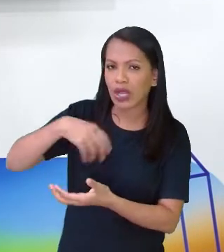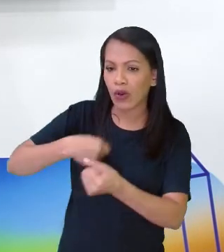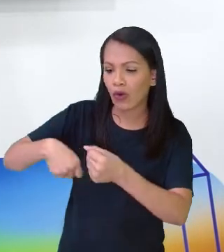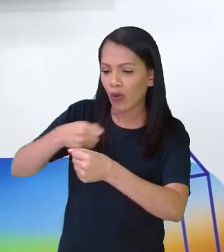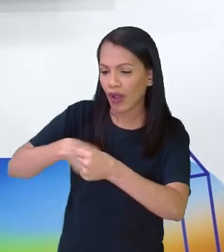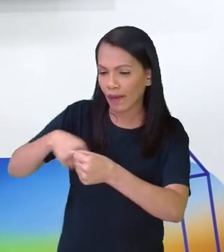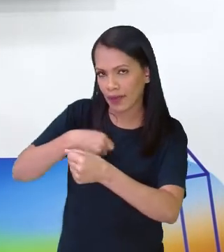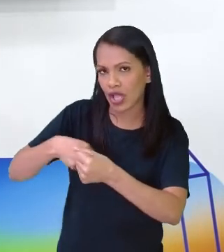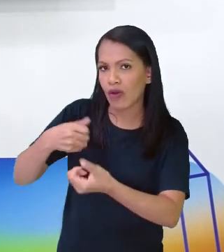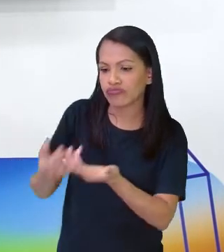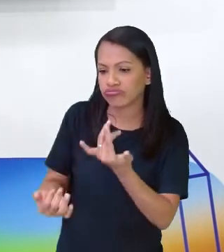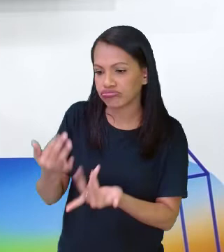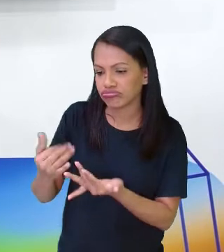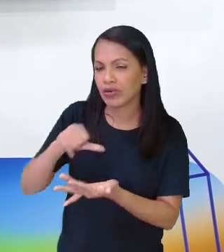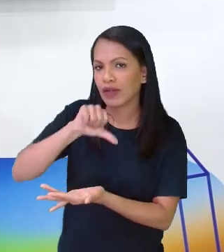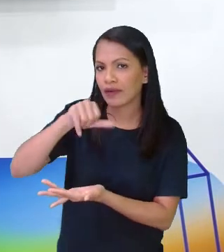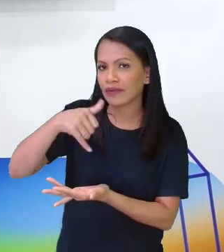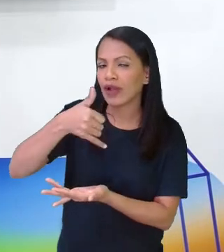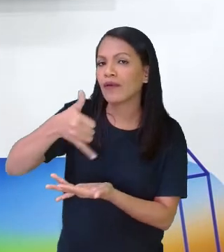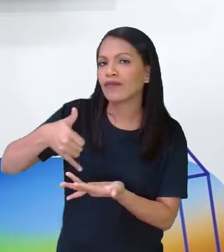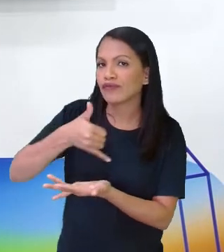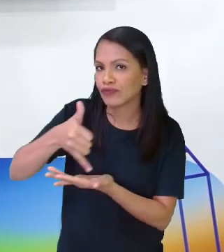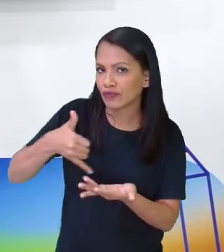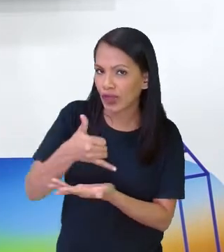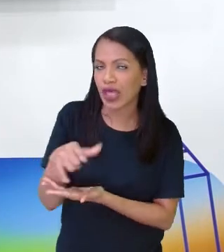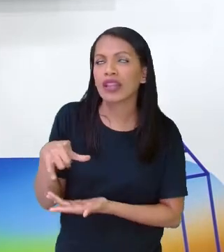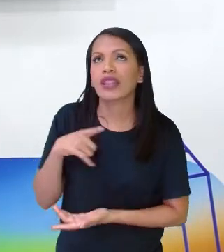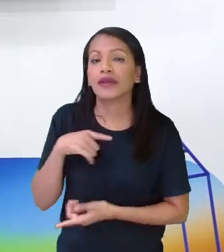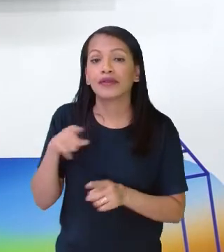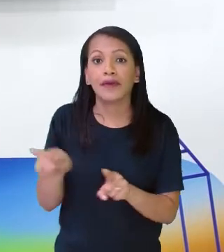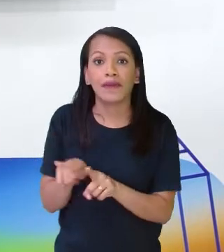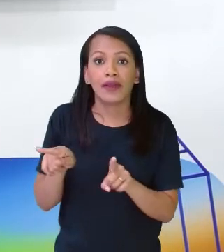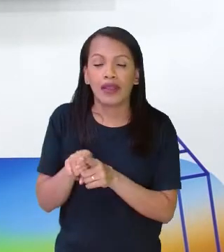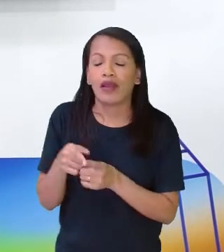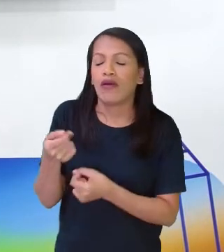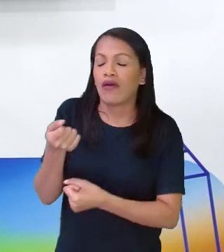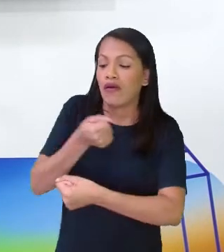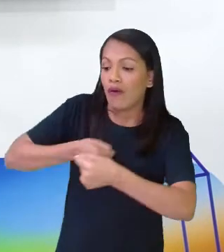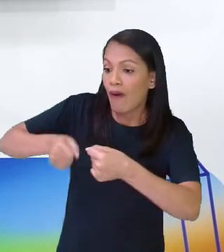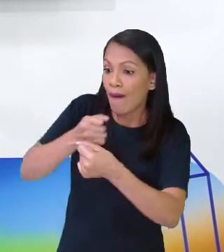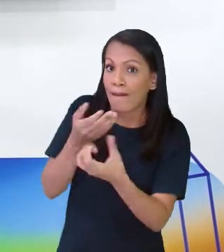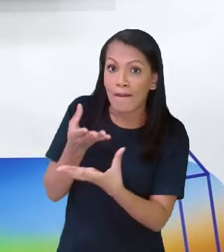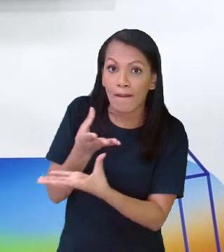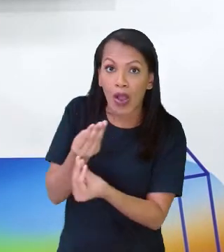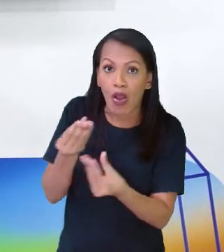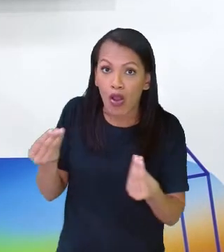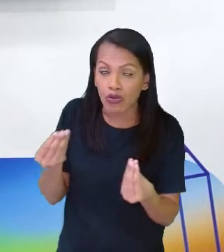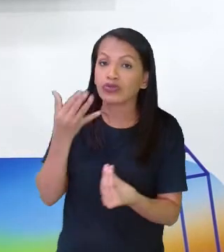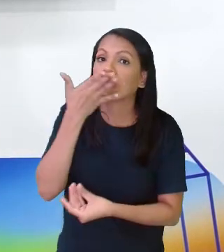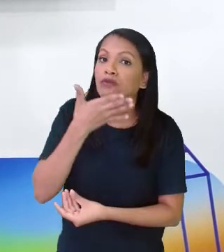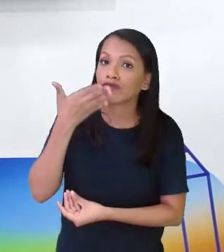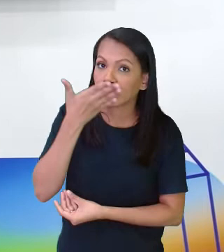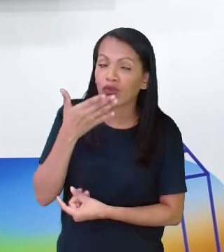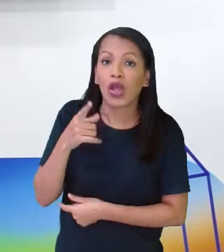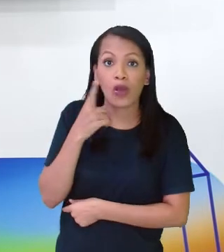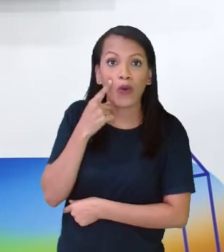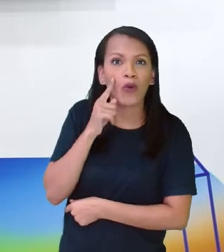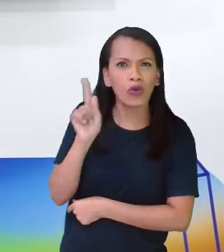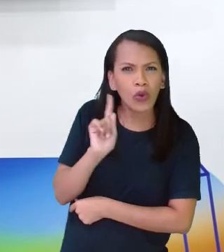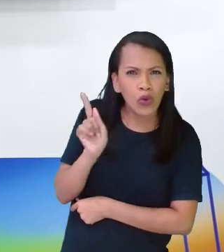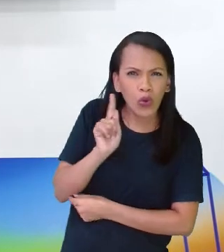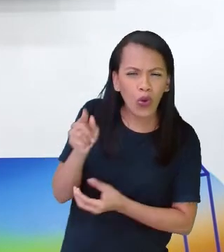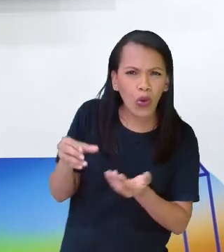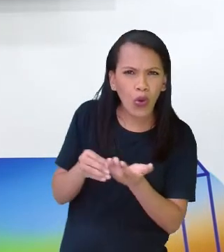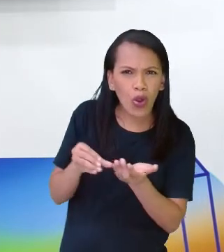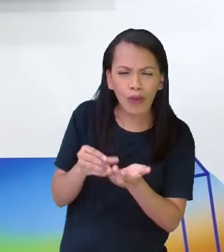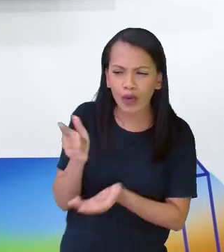ali muito açúcar, né? Muito açúcar ali. Quando eu penso num copo de refrigerante, tem ali muito açúcar,